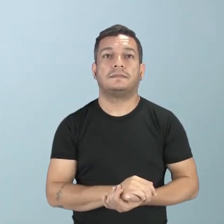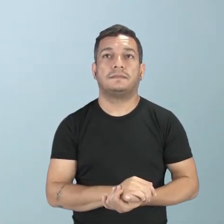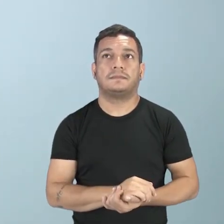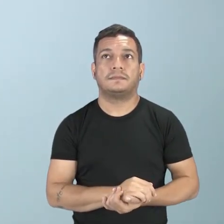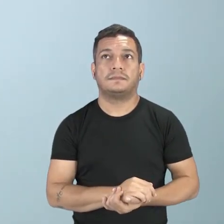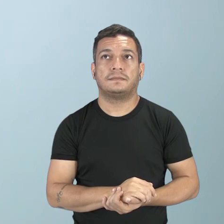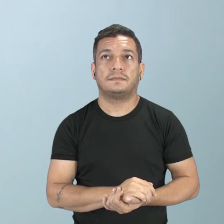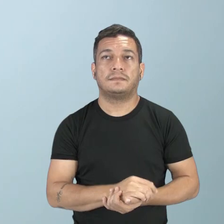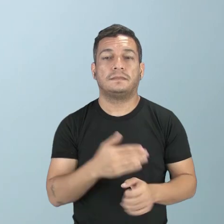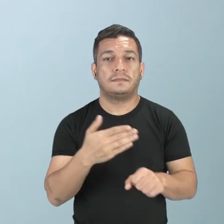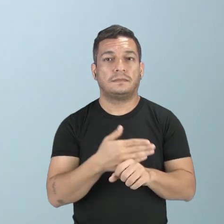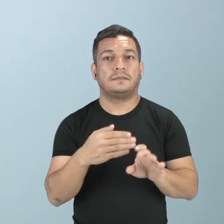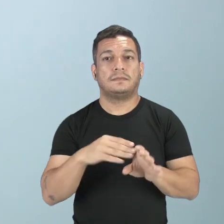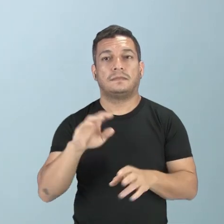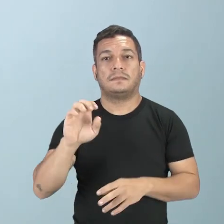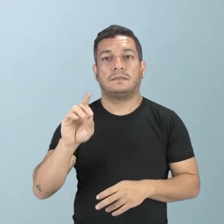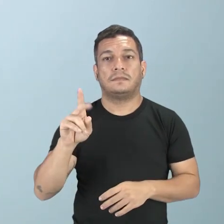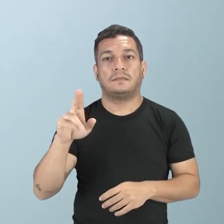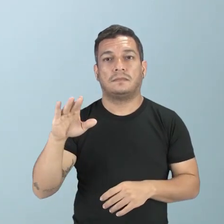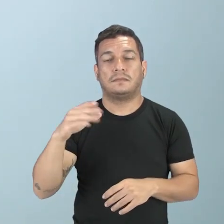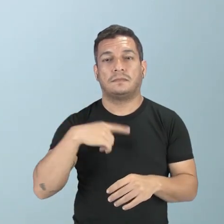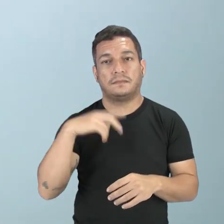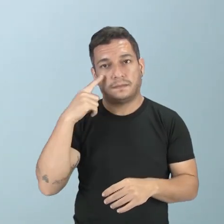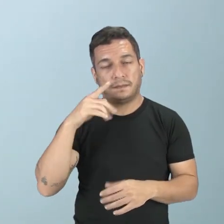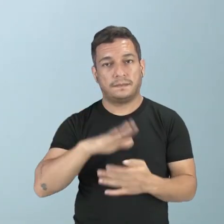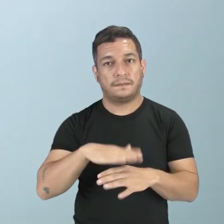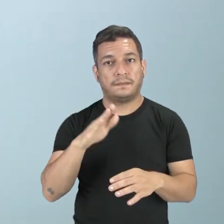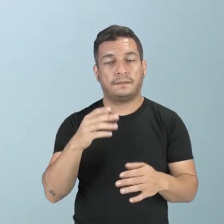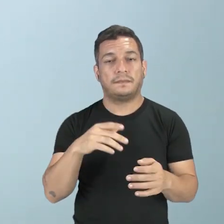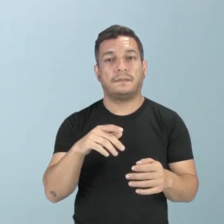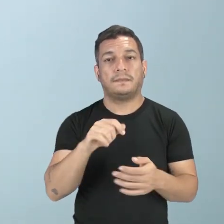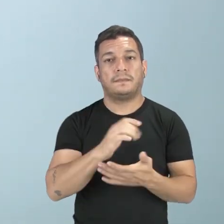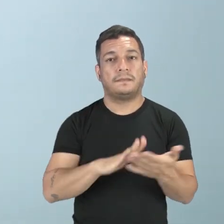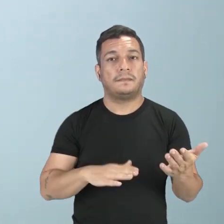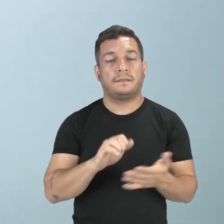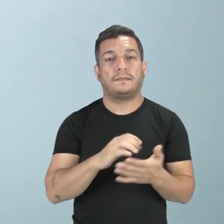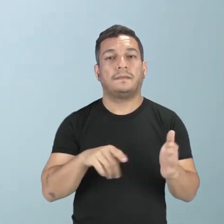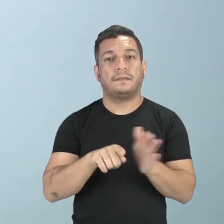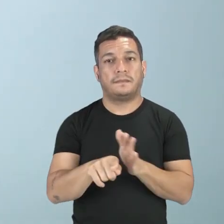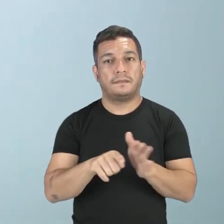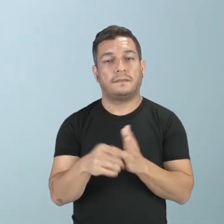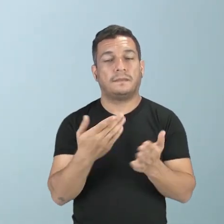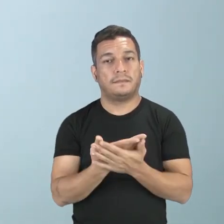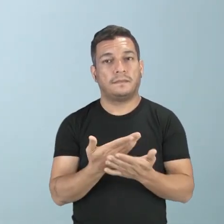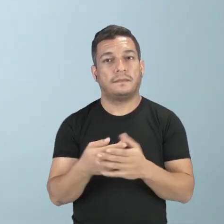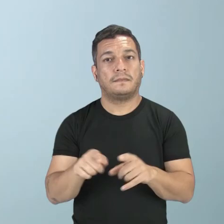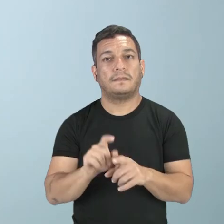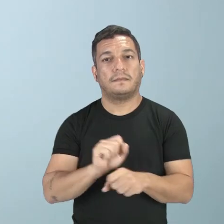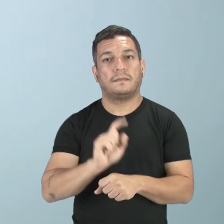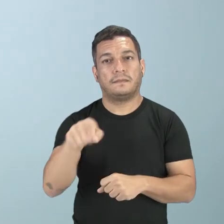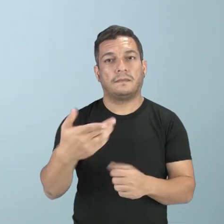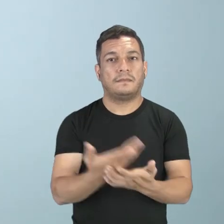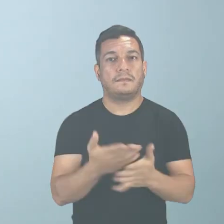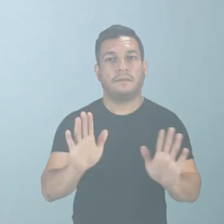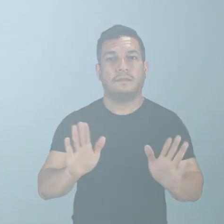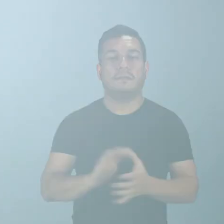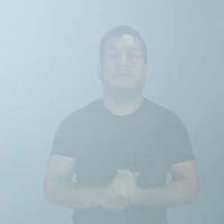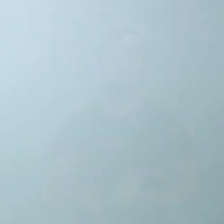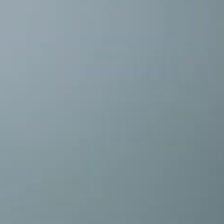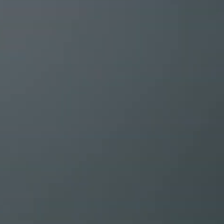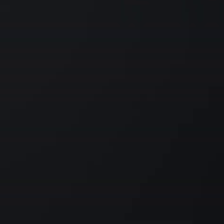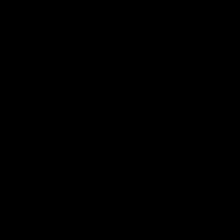bom? Acesse a plataforma Eduque para verificar mais questões e as aulas anteriores também. Eu te espero aqui na próxima aula.